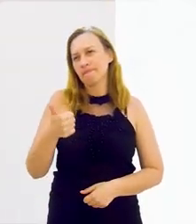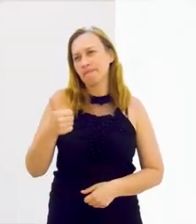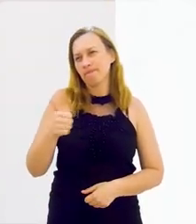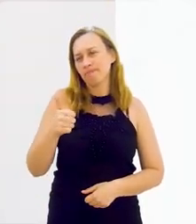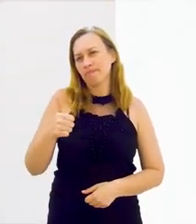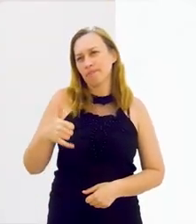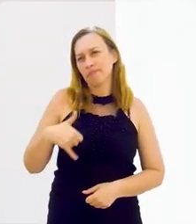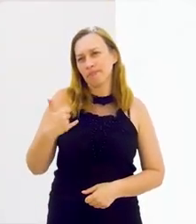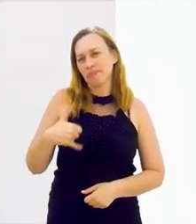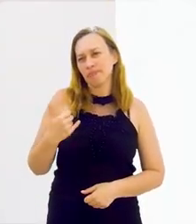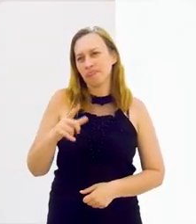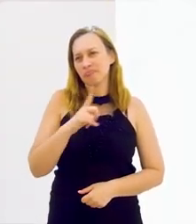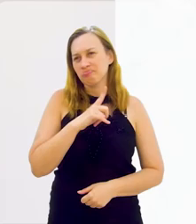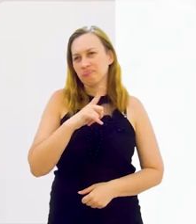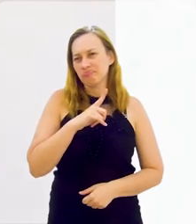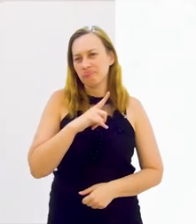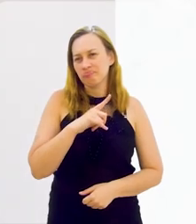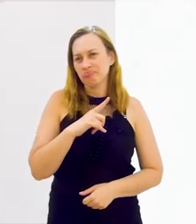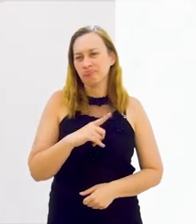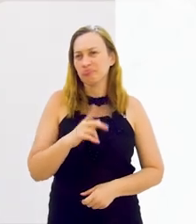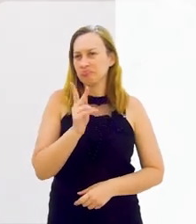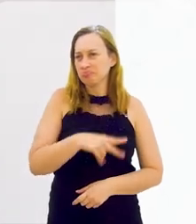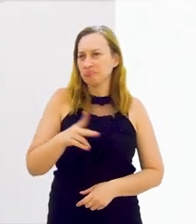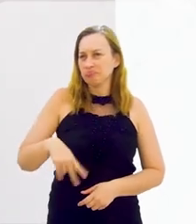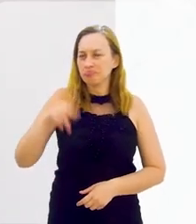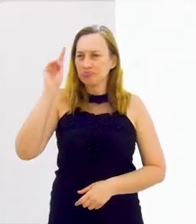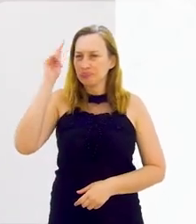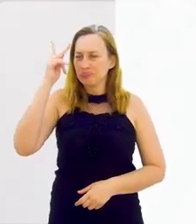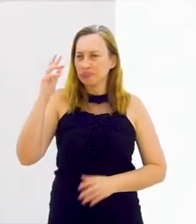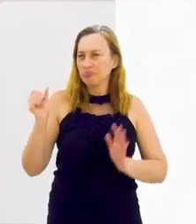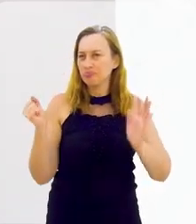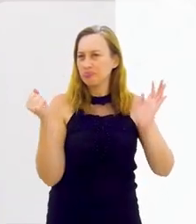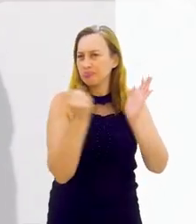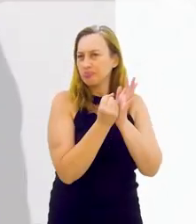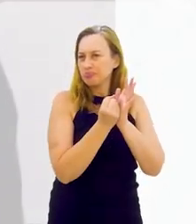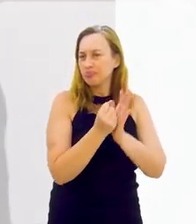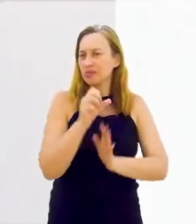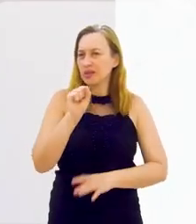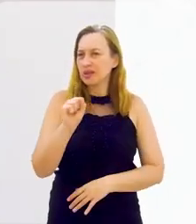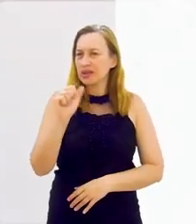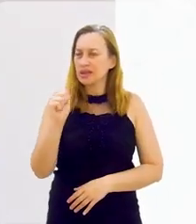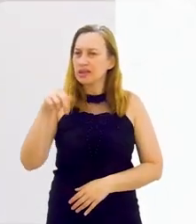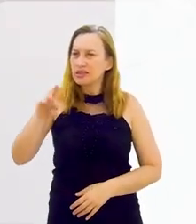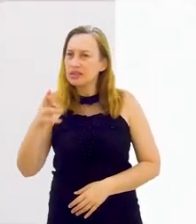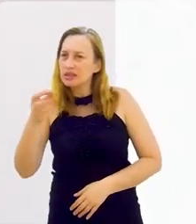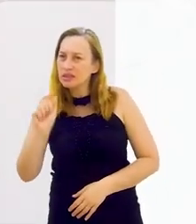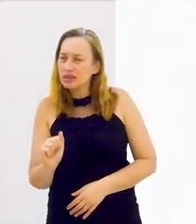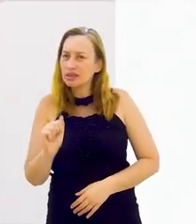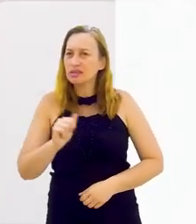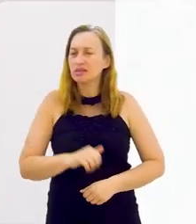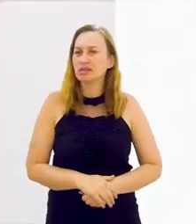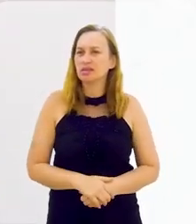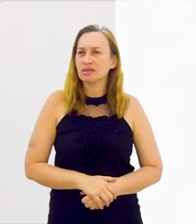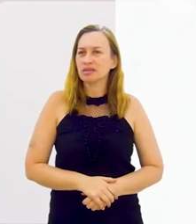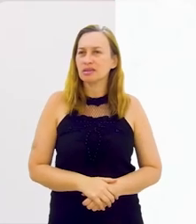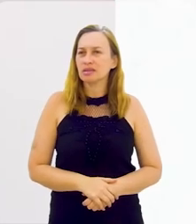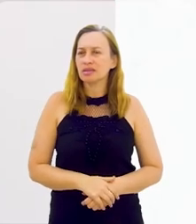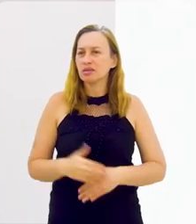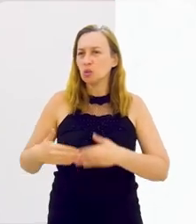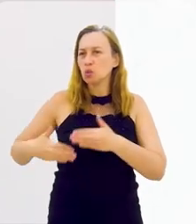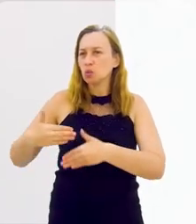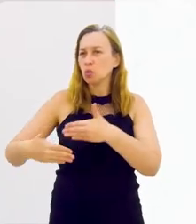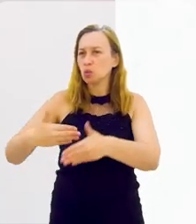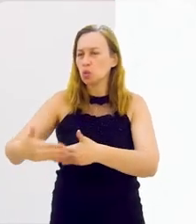ou menos uns 11 anos. Era uma professora de história, uma professora muito marcante, professora Sandra. Na